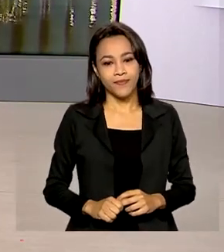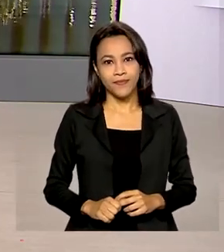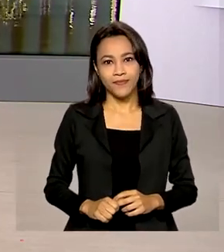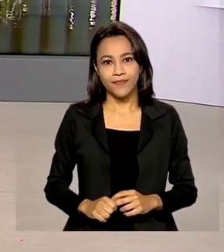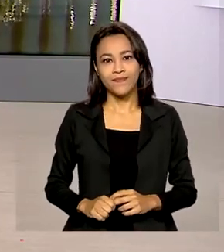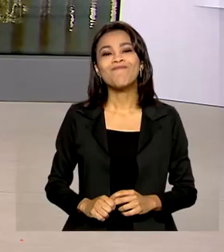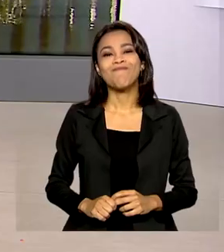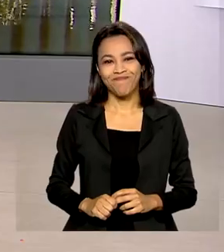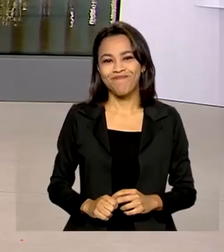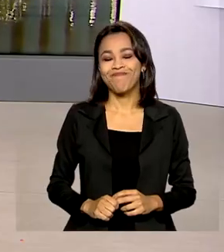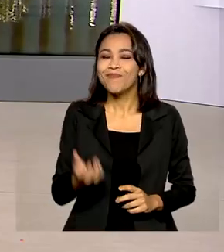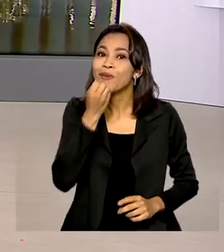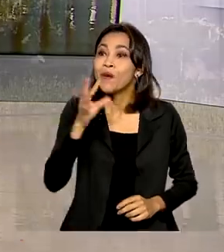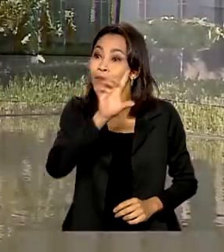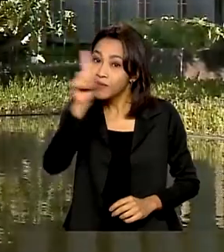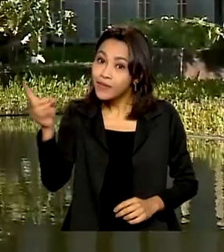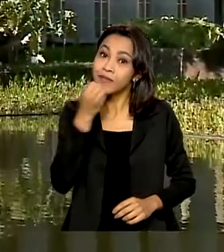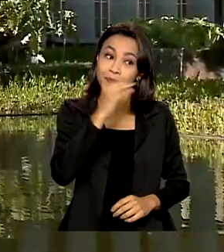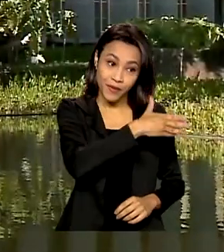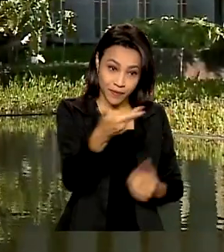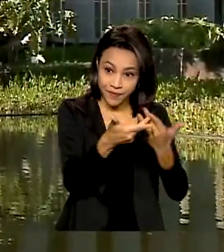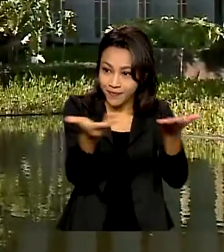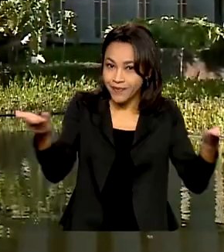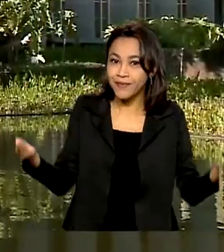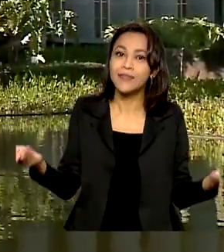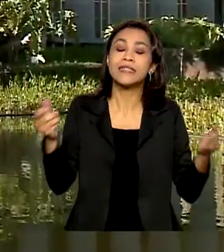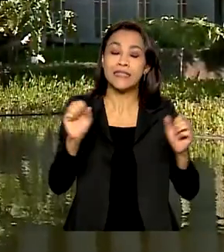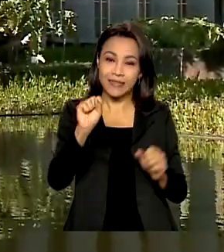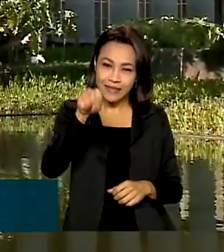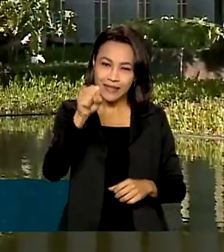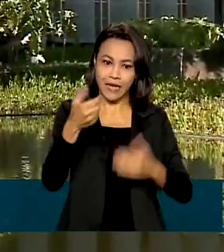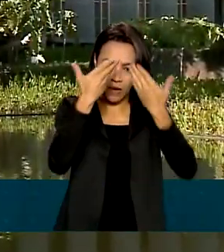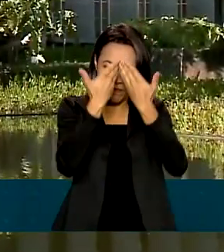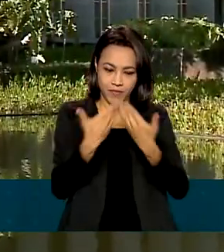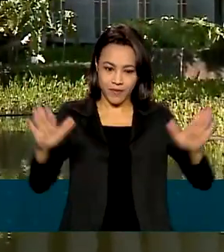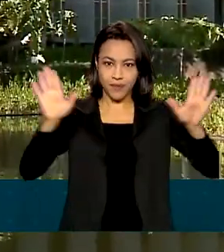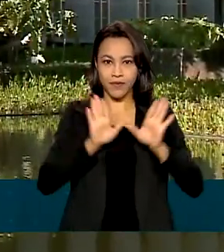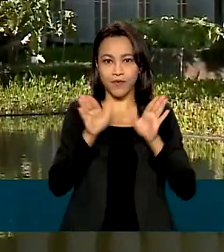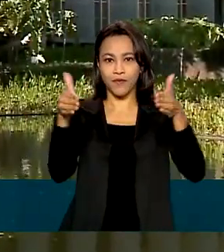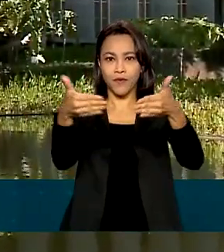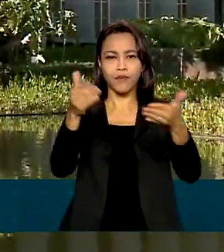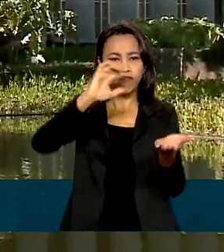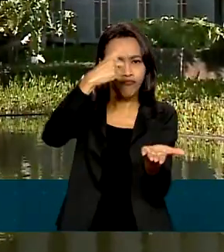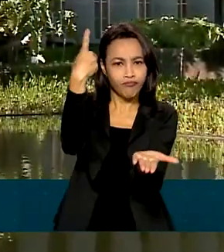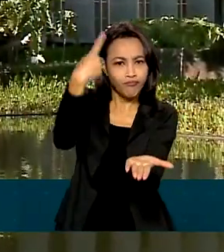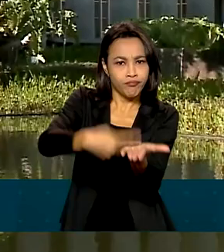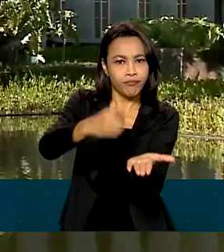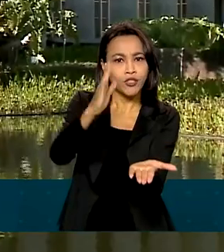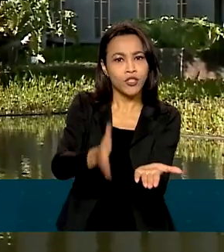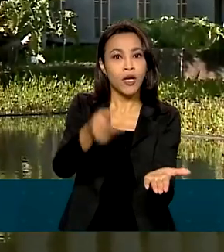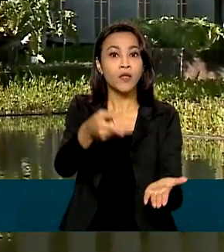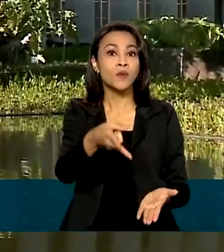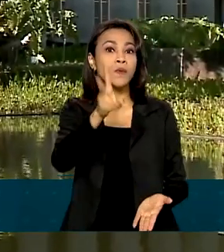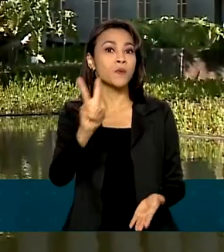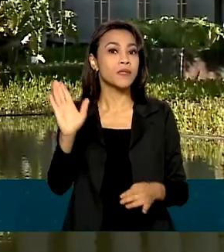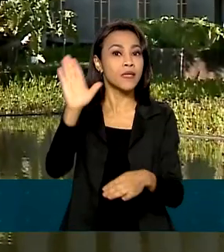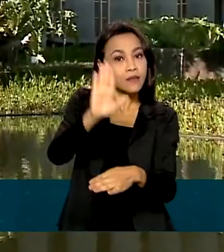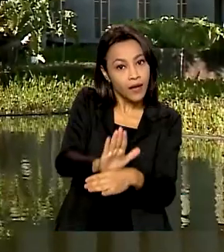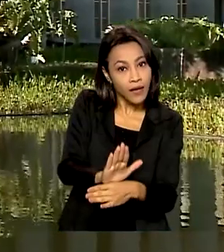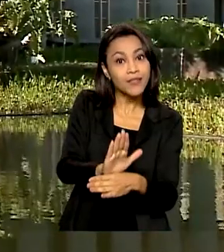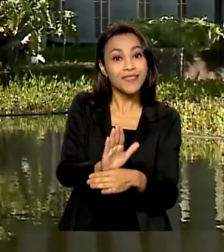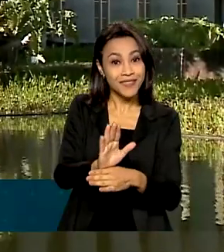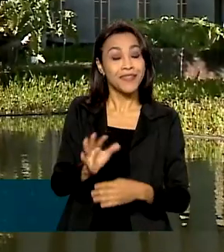Bom dia, Renata, bom dia a todos. Isso mesmo, a abertura deste evento está marcada para as duas horas da tarde, com a